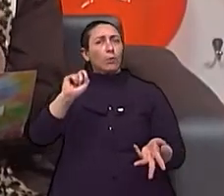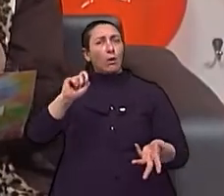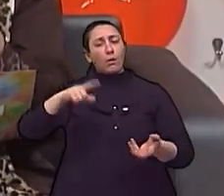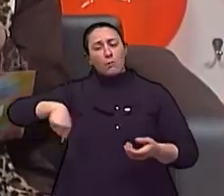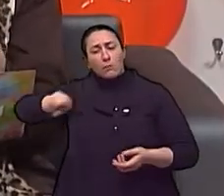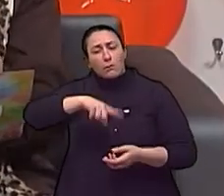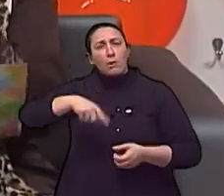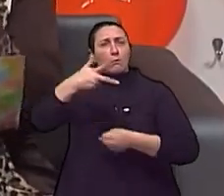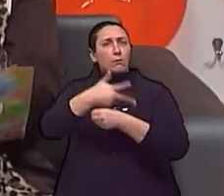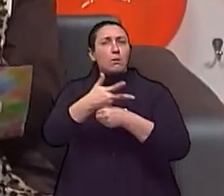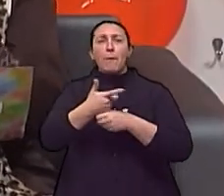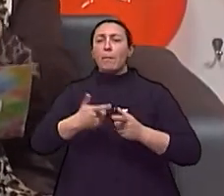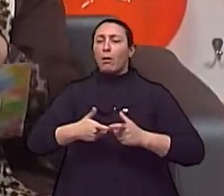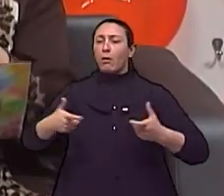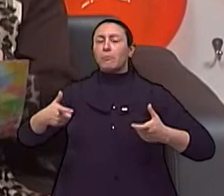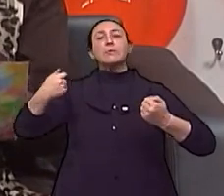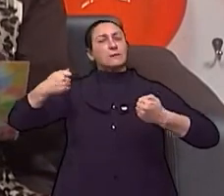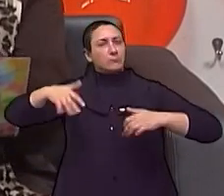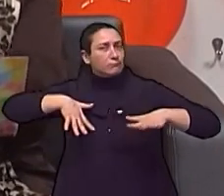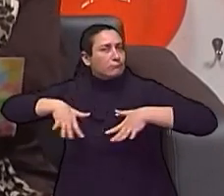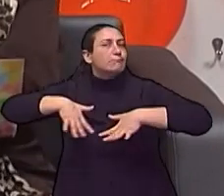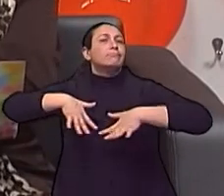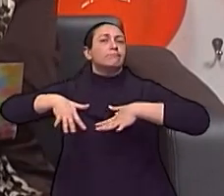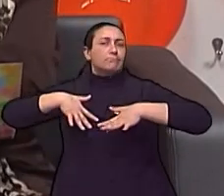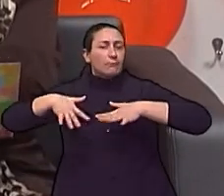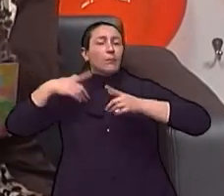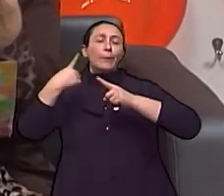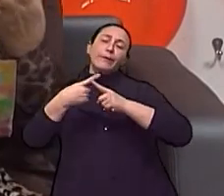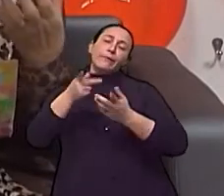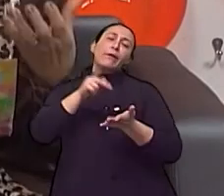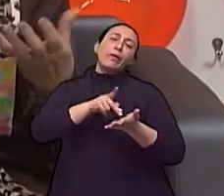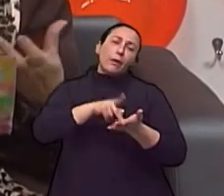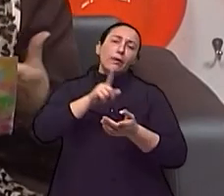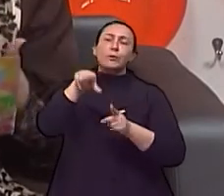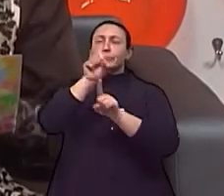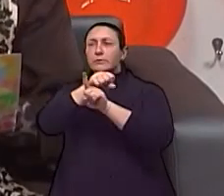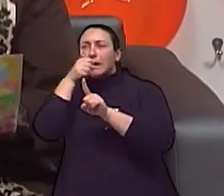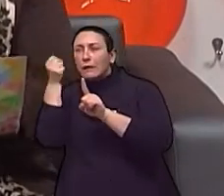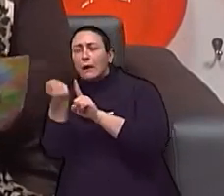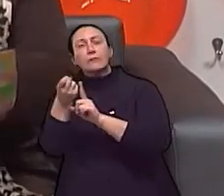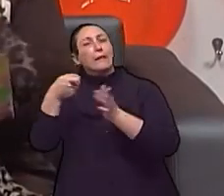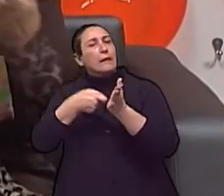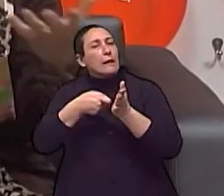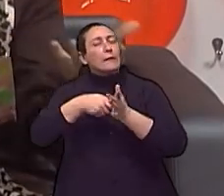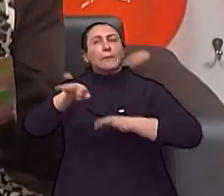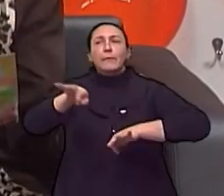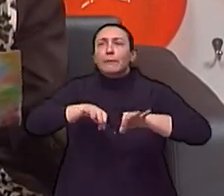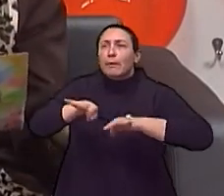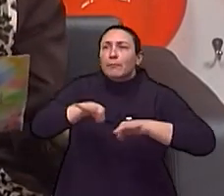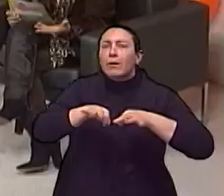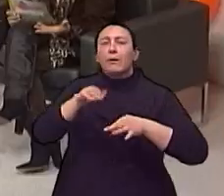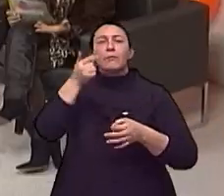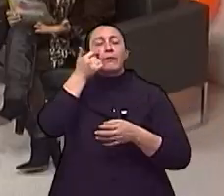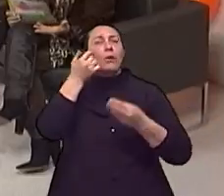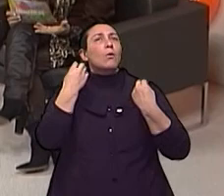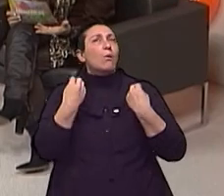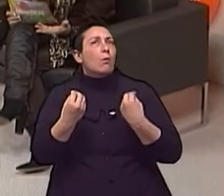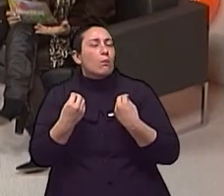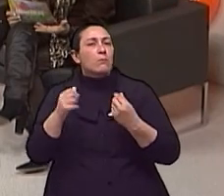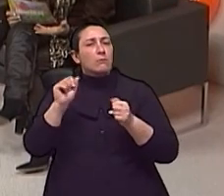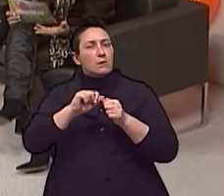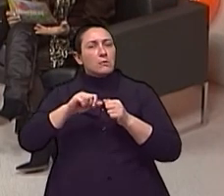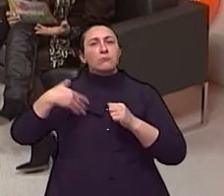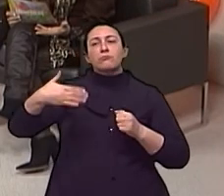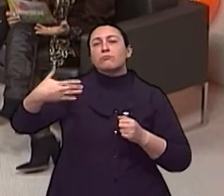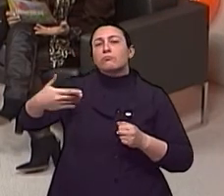movimento claro que a sociedade ainda está tentando se preparar para inserir esses velhos todos esse